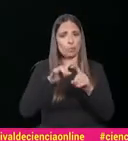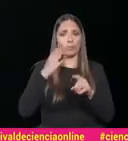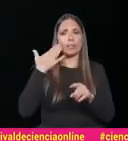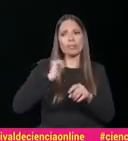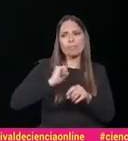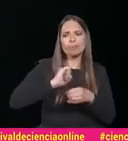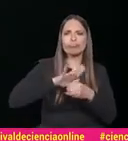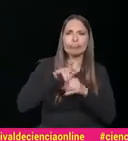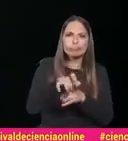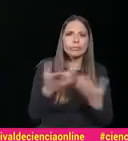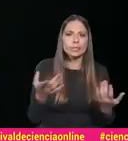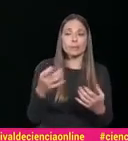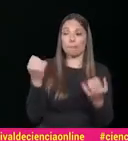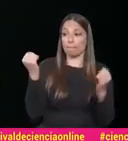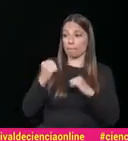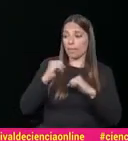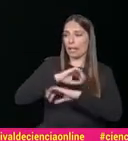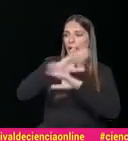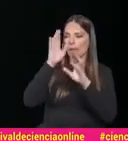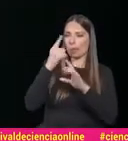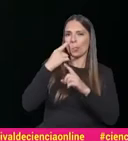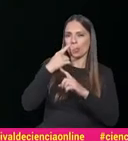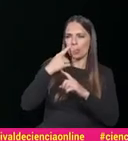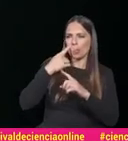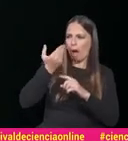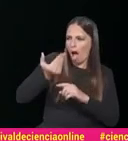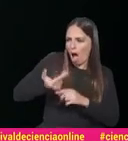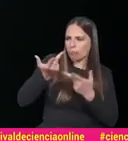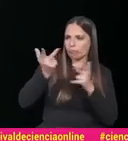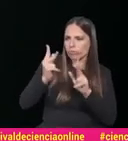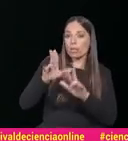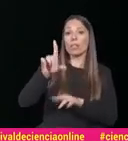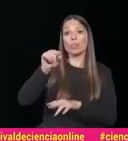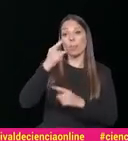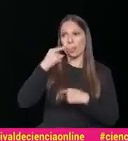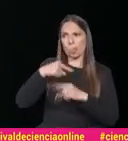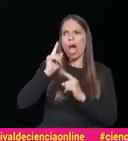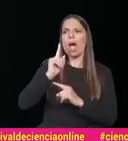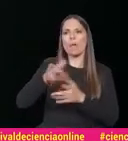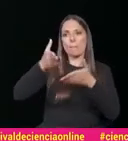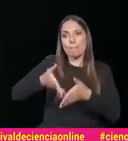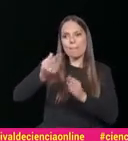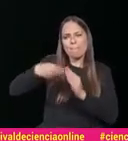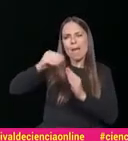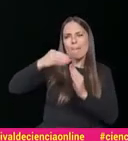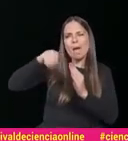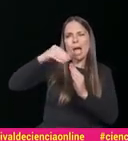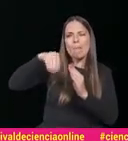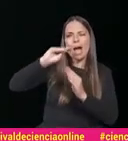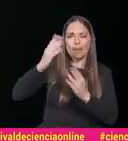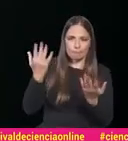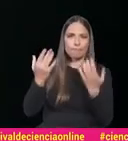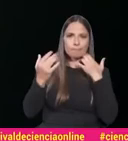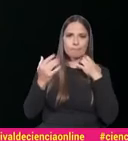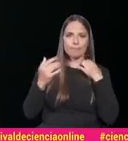coronavírus. Mostraram claramente que temos conhecimento disponível, mas também mostraram que é preciso fazer mais.